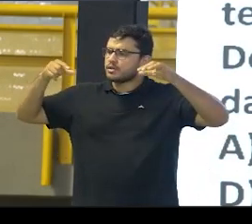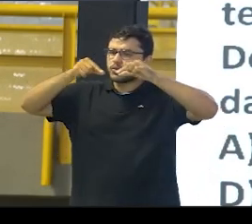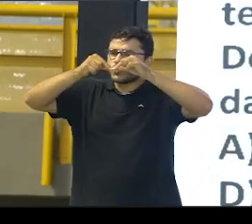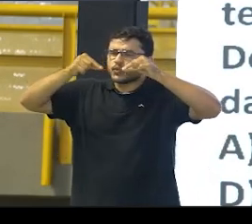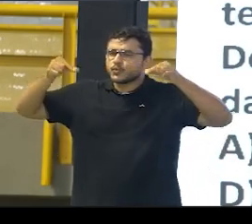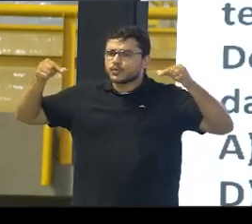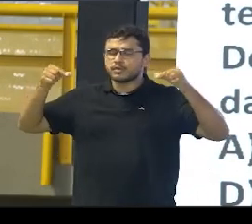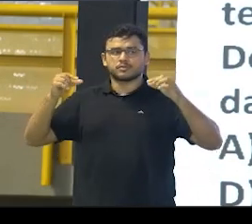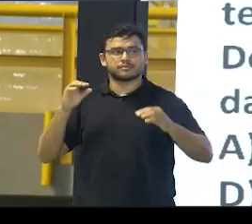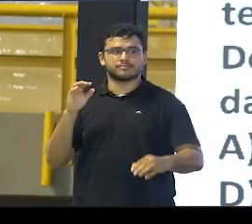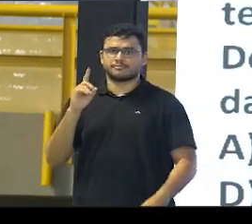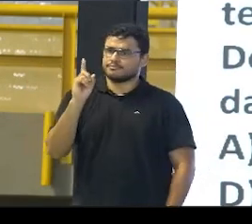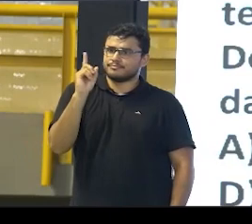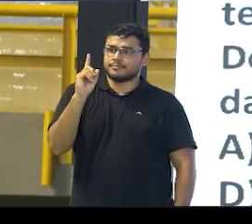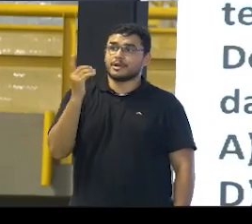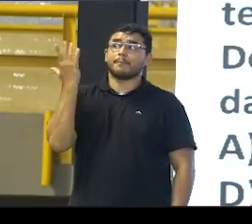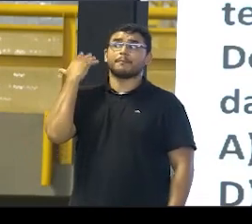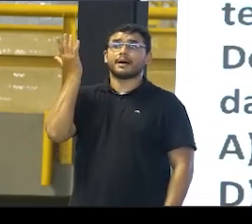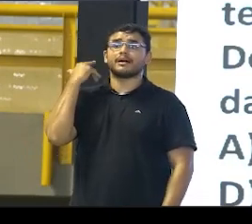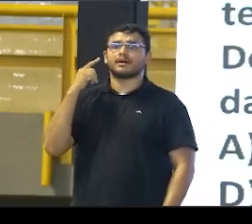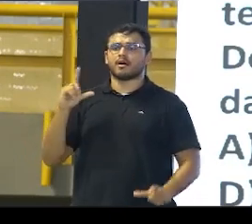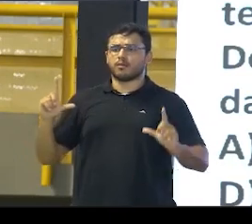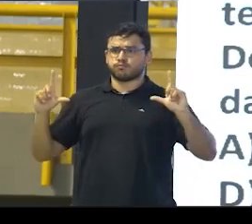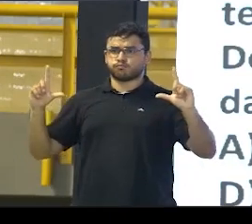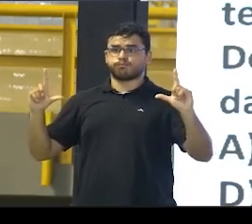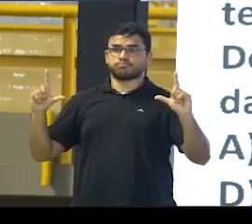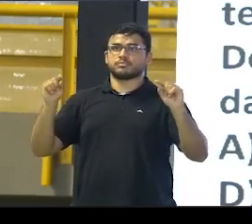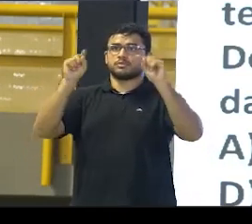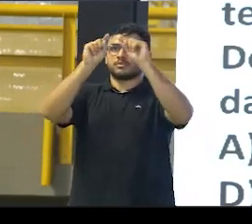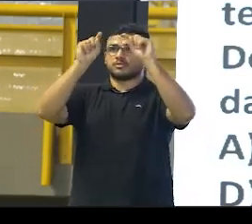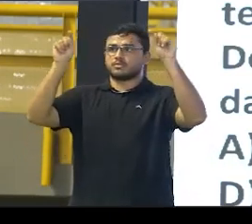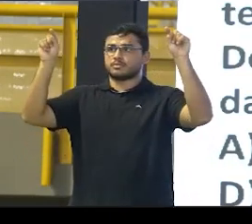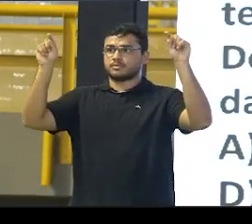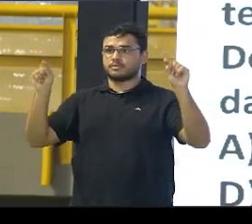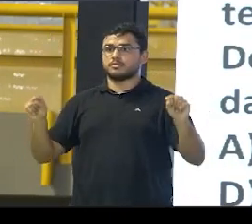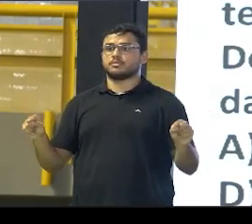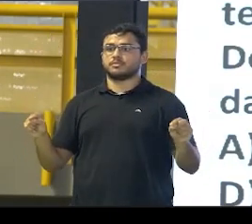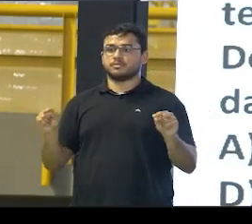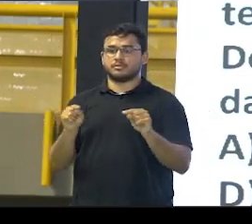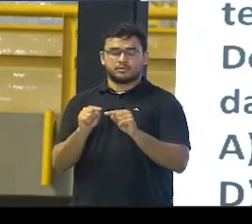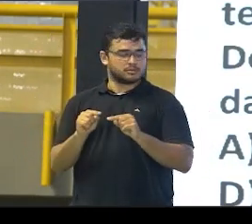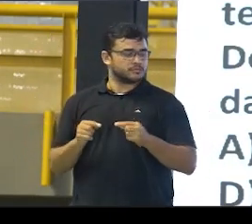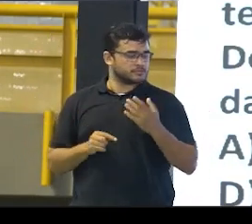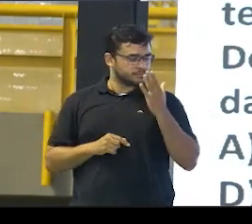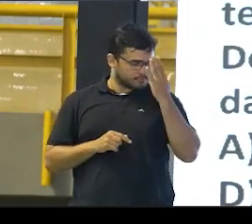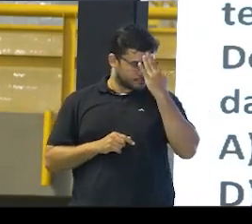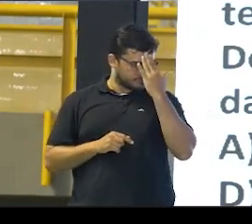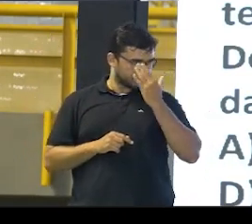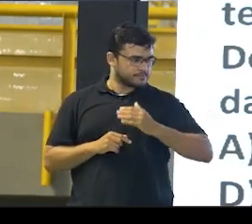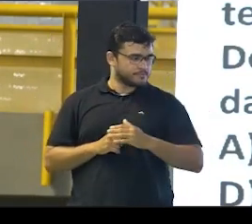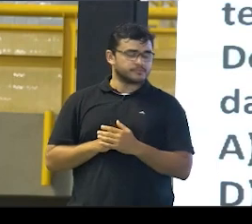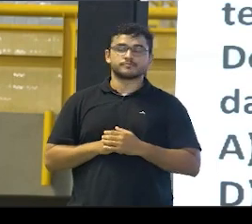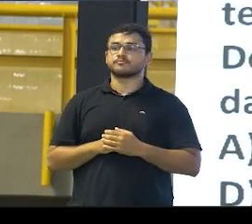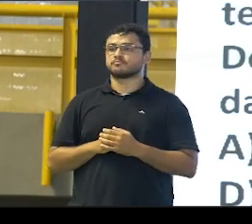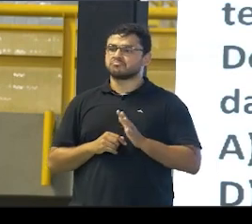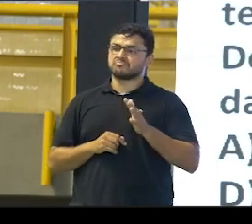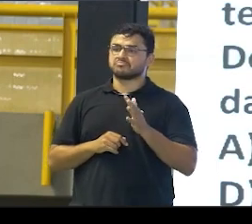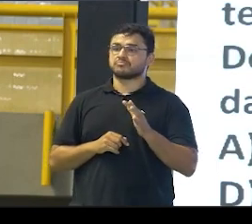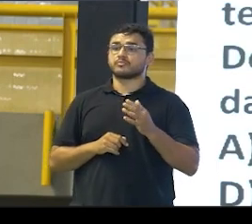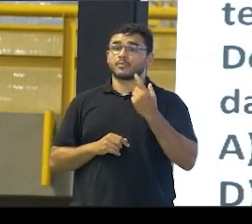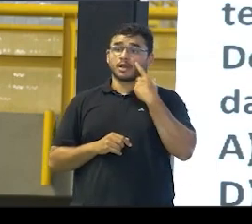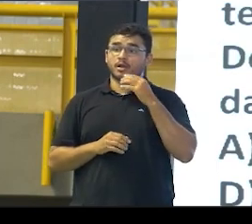formato 3x4. O que significa? Vocês lembram que até pouco tempo